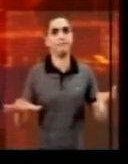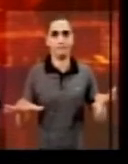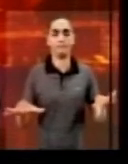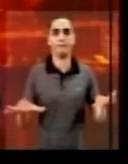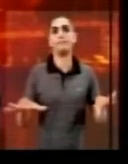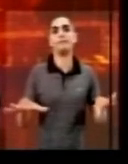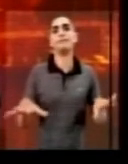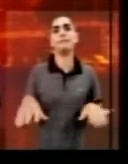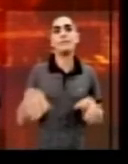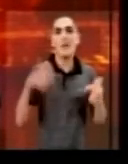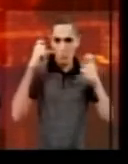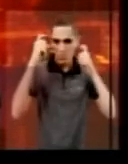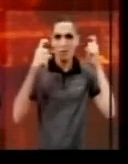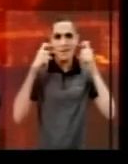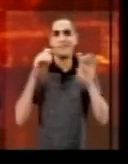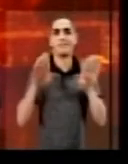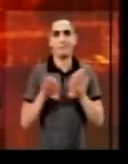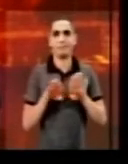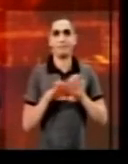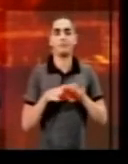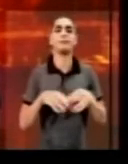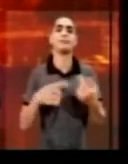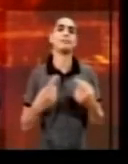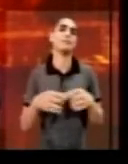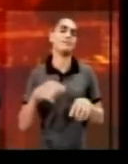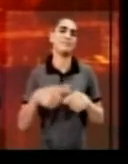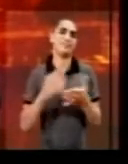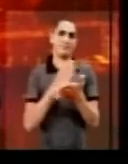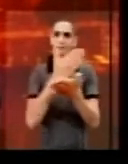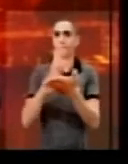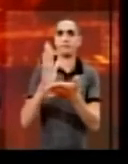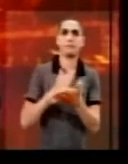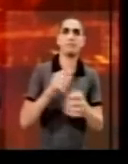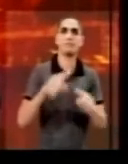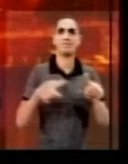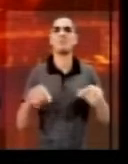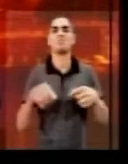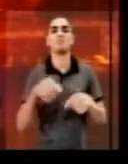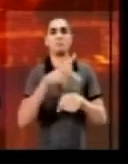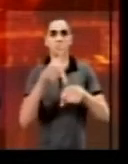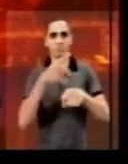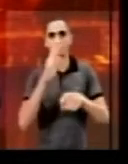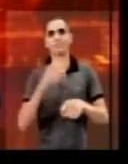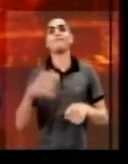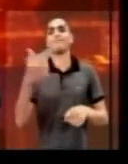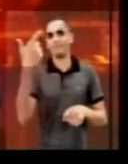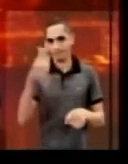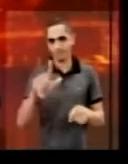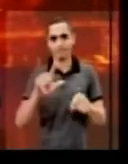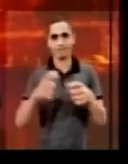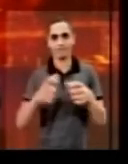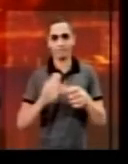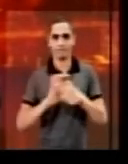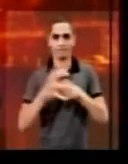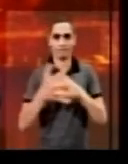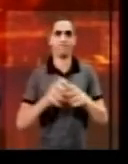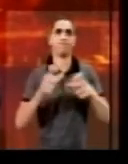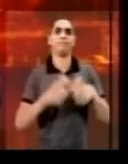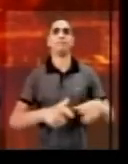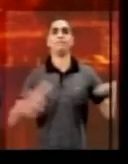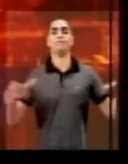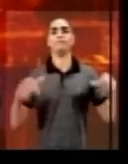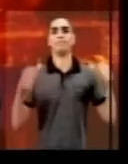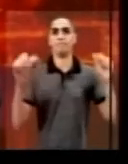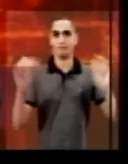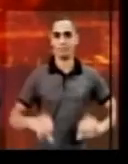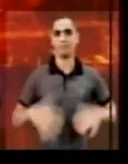é que alguns países que estão tendo segunda onda, ou seja, liberaram